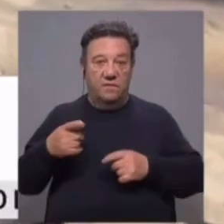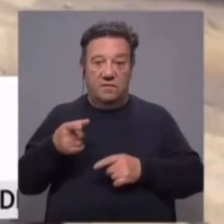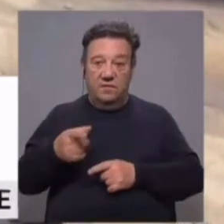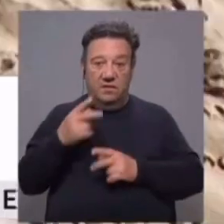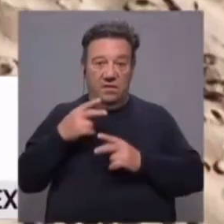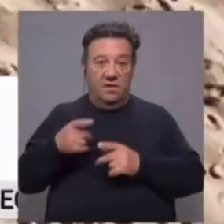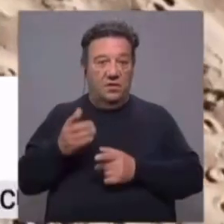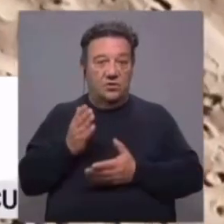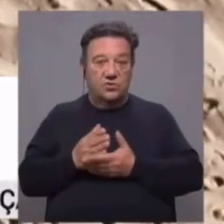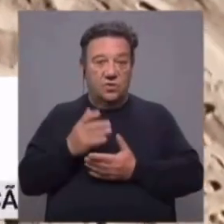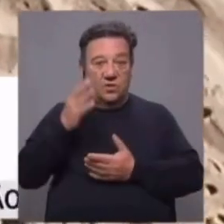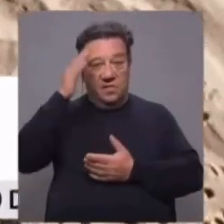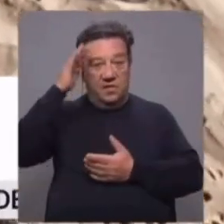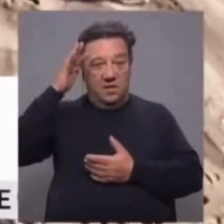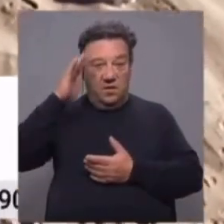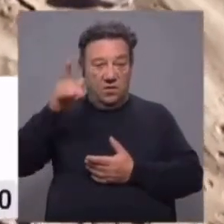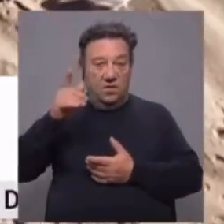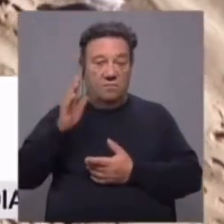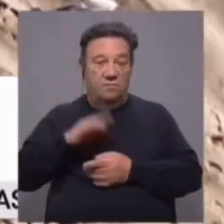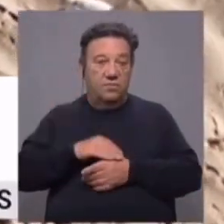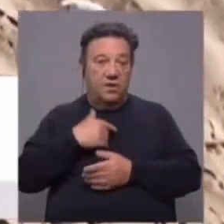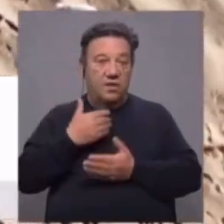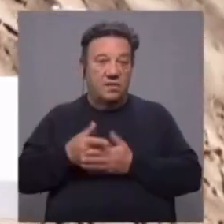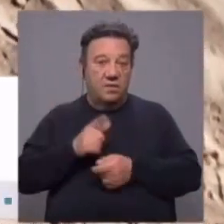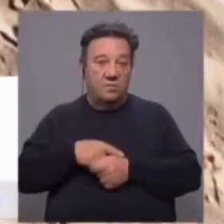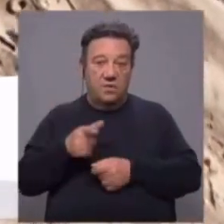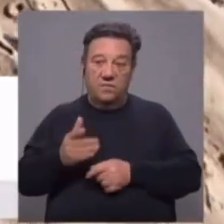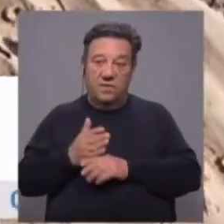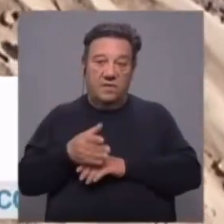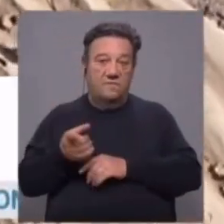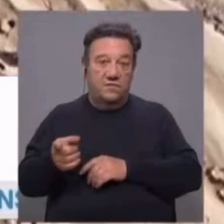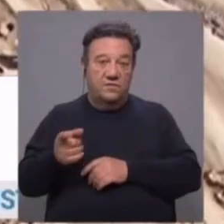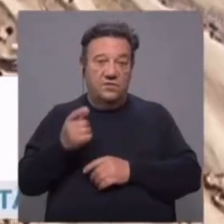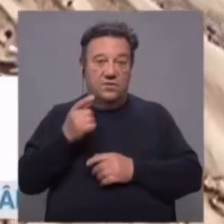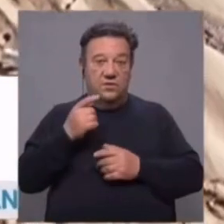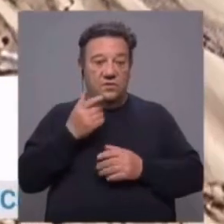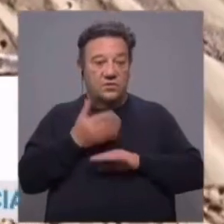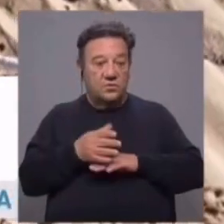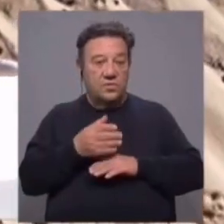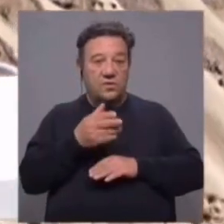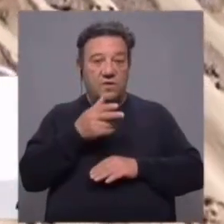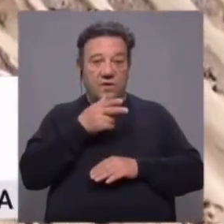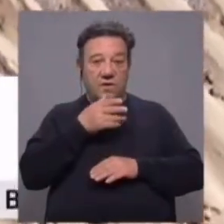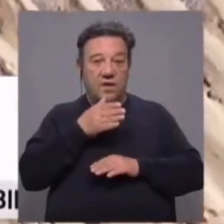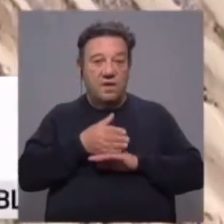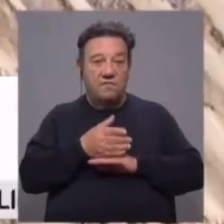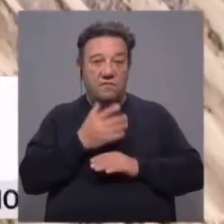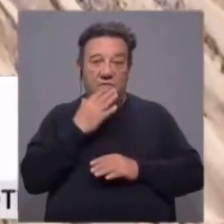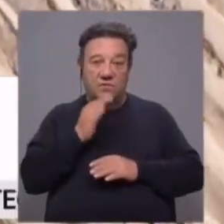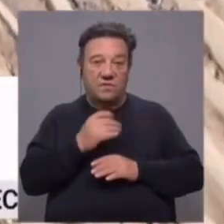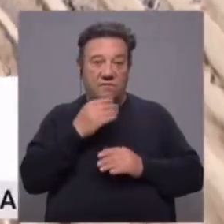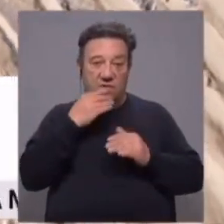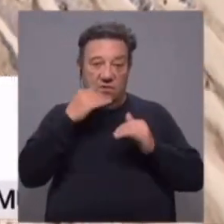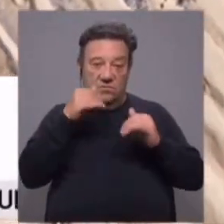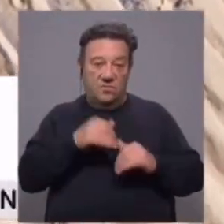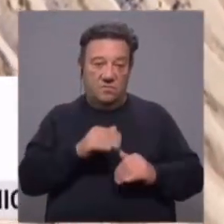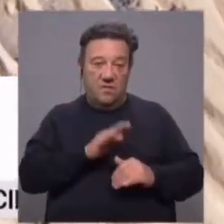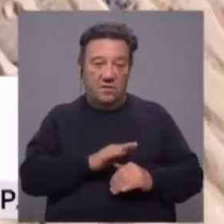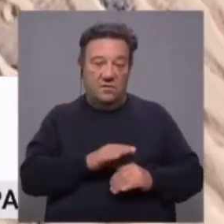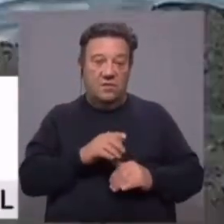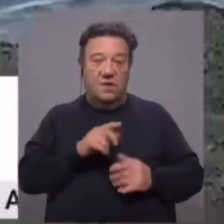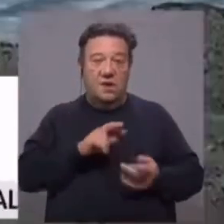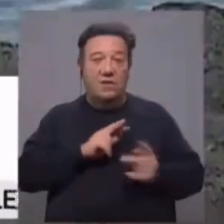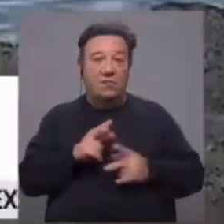achado eram apenas teóricas, já que até ao momento desta intervenção, o vestígio do navio encontrava-se totalmente submerso. Uma situação que se